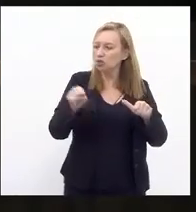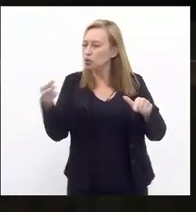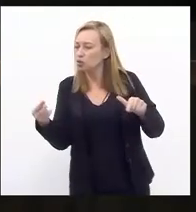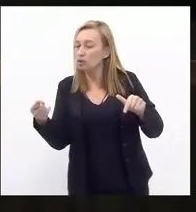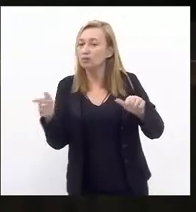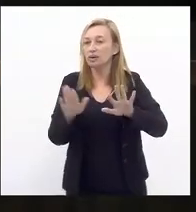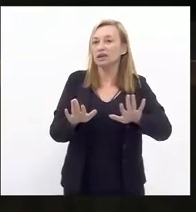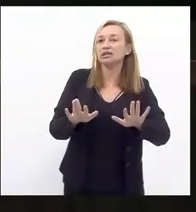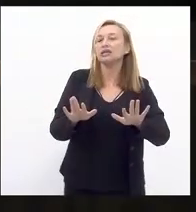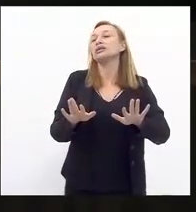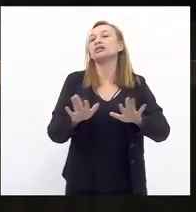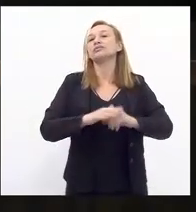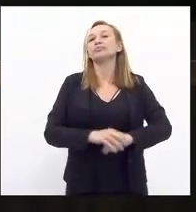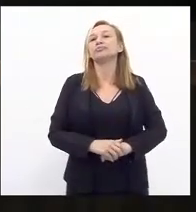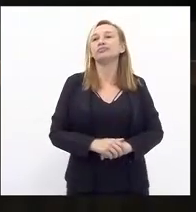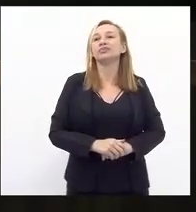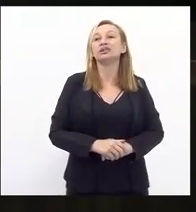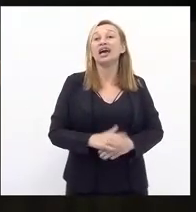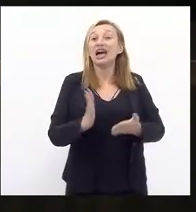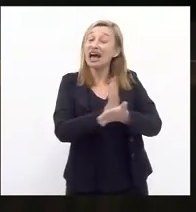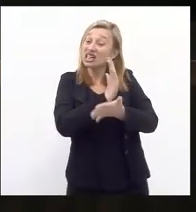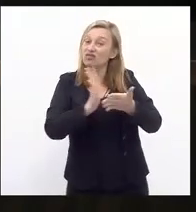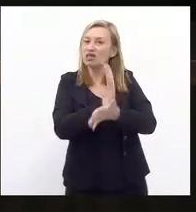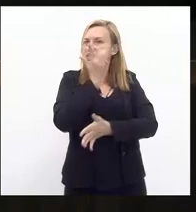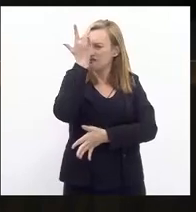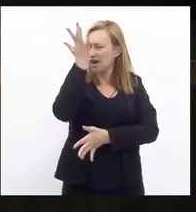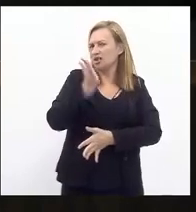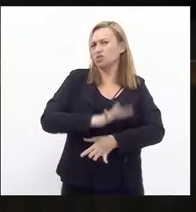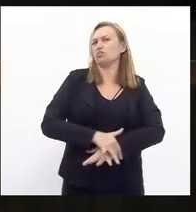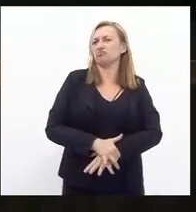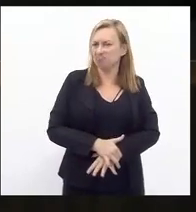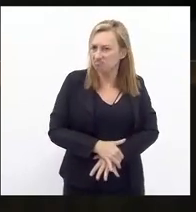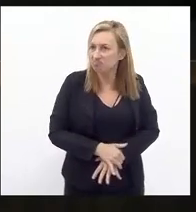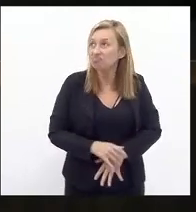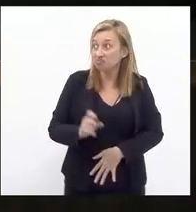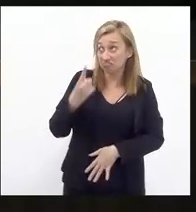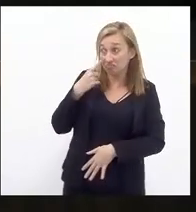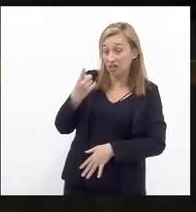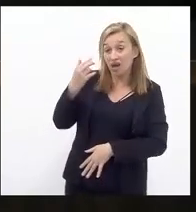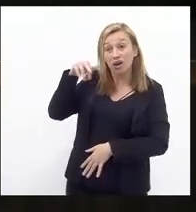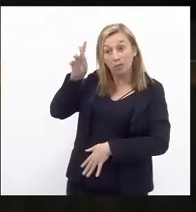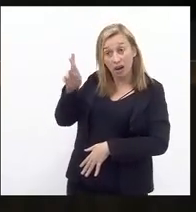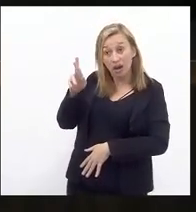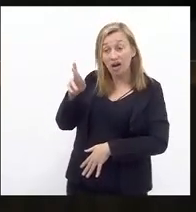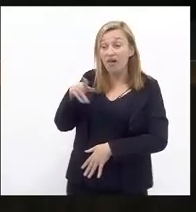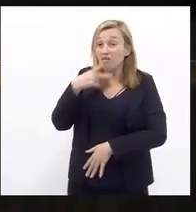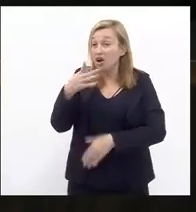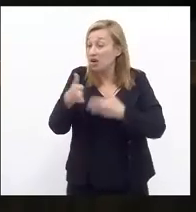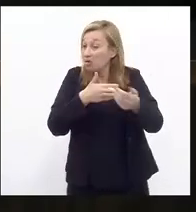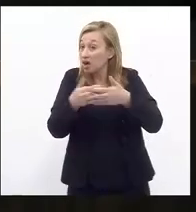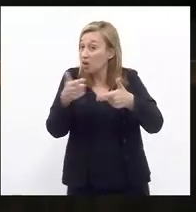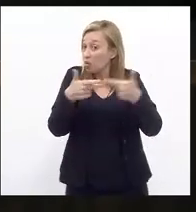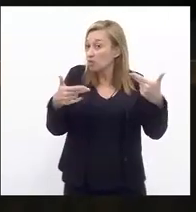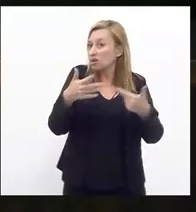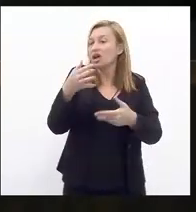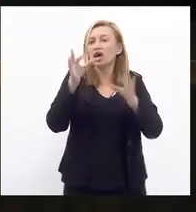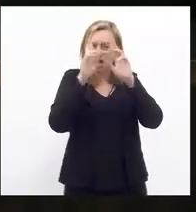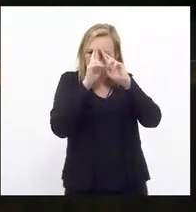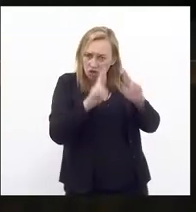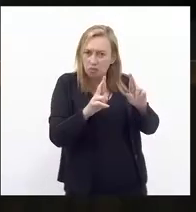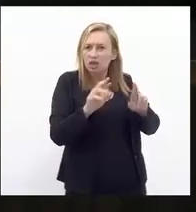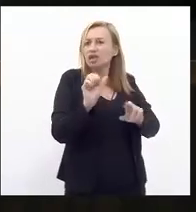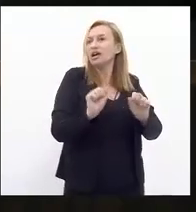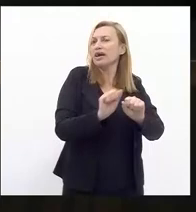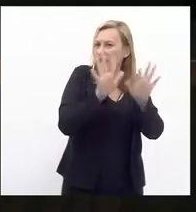então porque às vezes é muito fácil neliomar sujeito fala o que quer ele te respeita e a